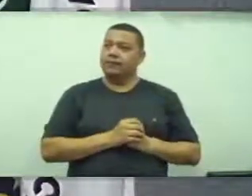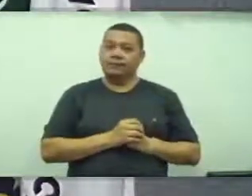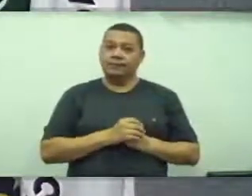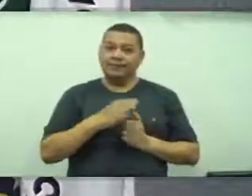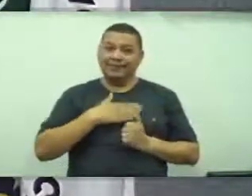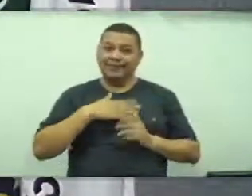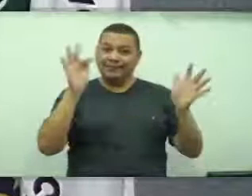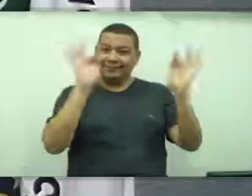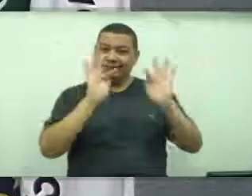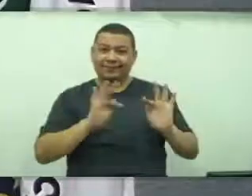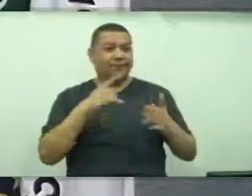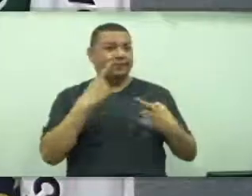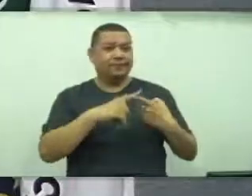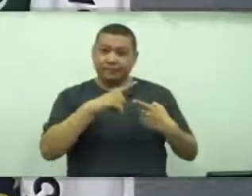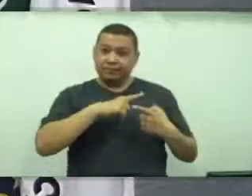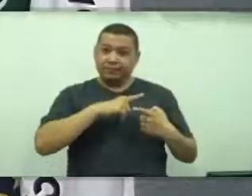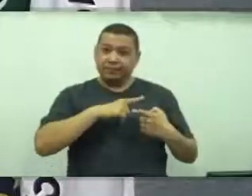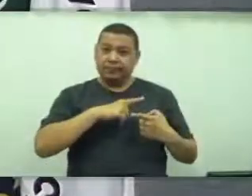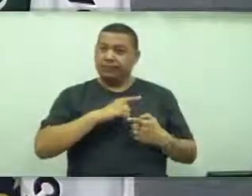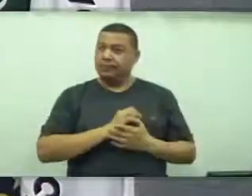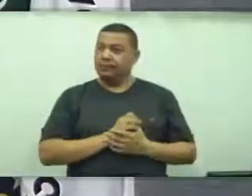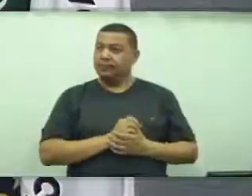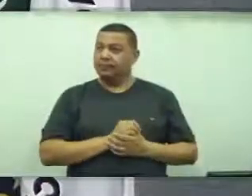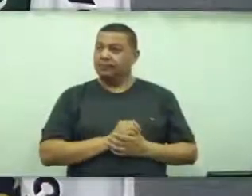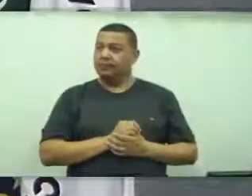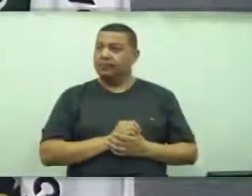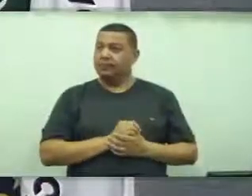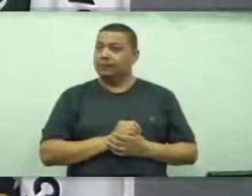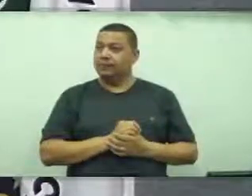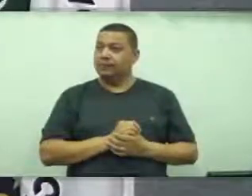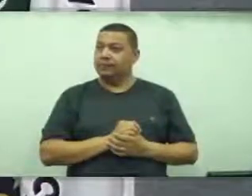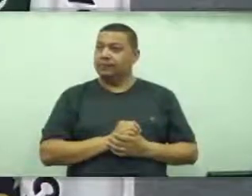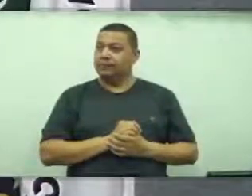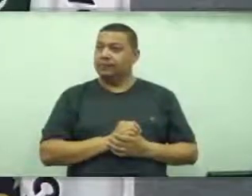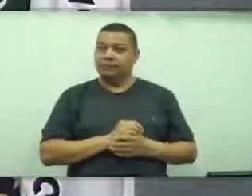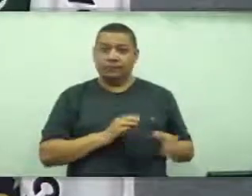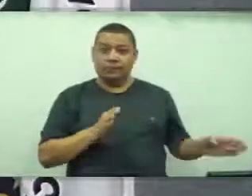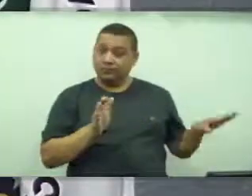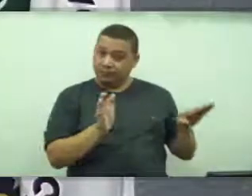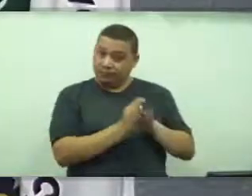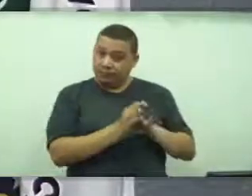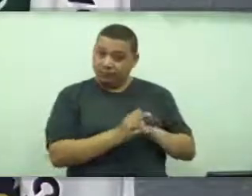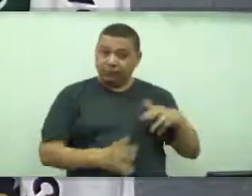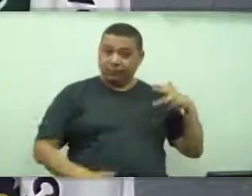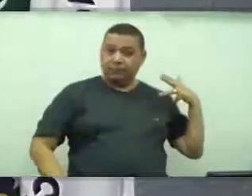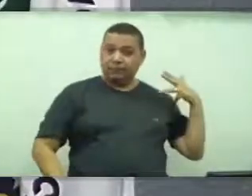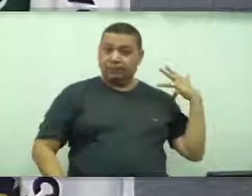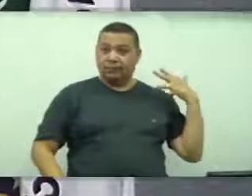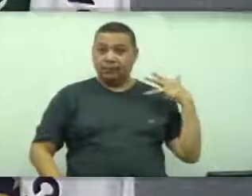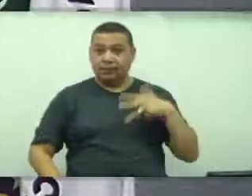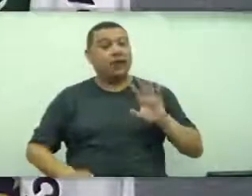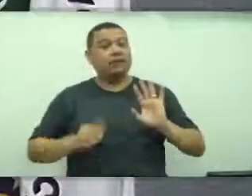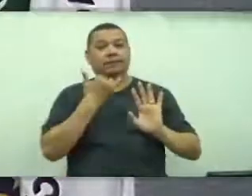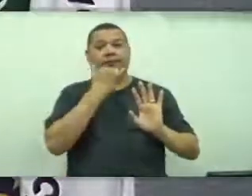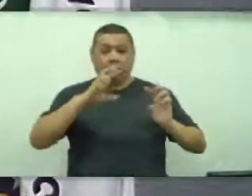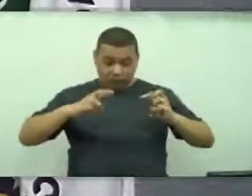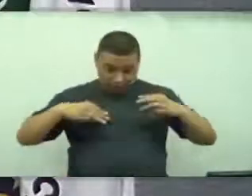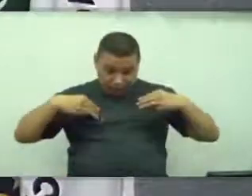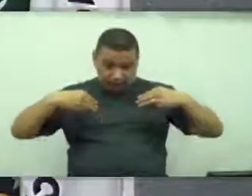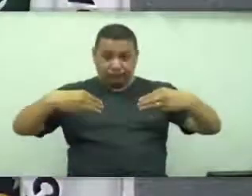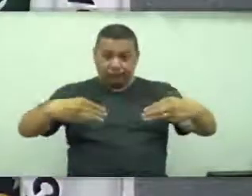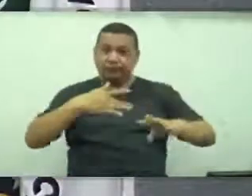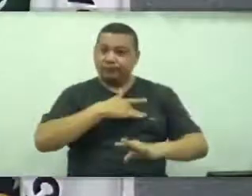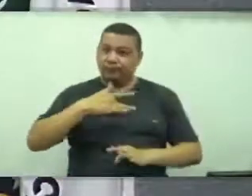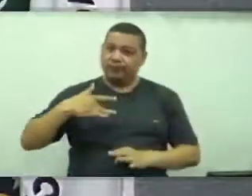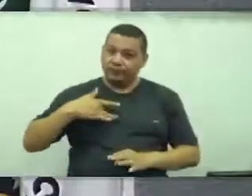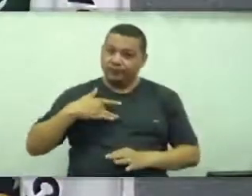felicidade chegou o pessoal, vereadores, do Ministério da Saúde, o senhor Igor,